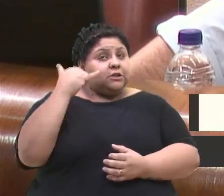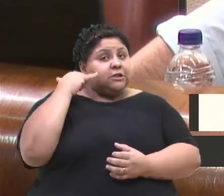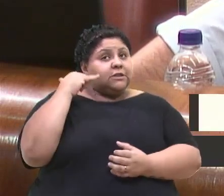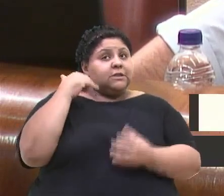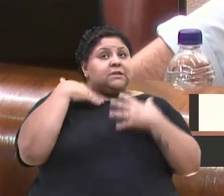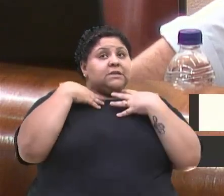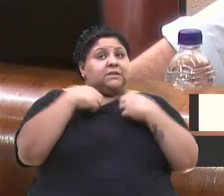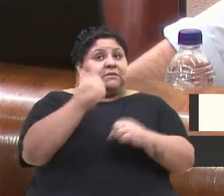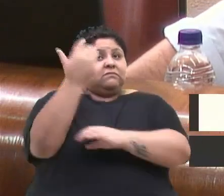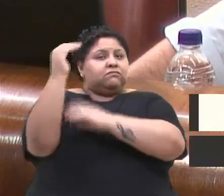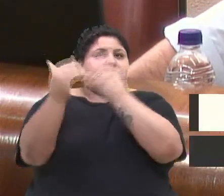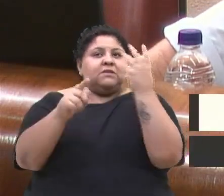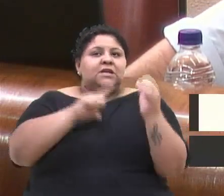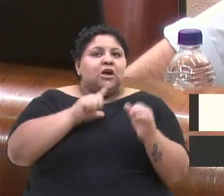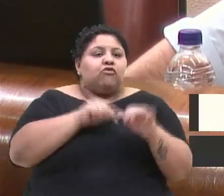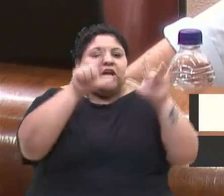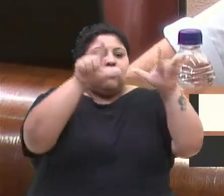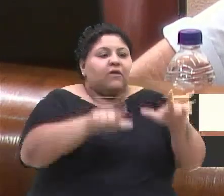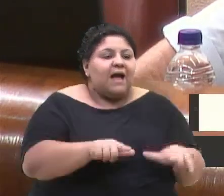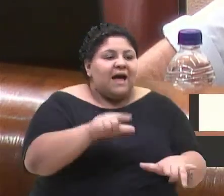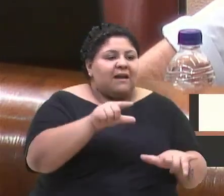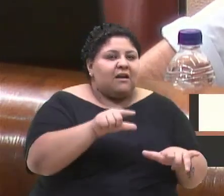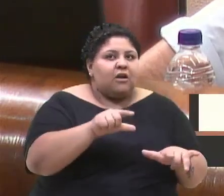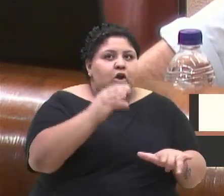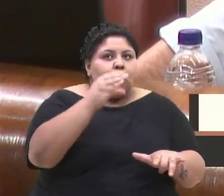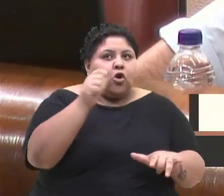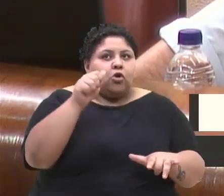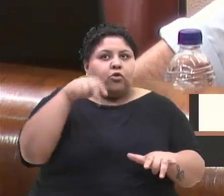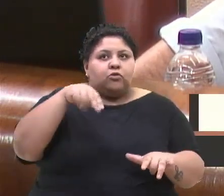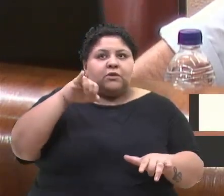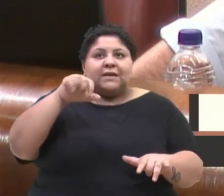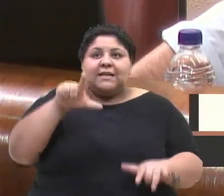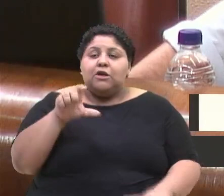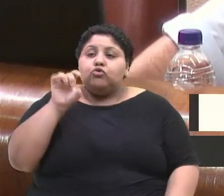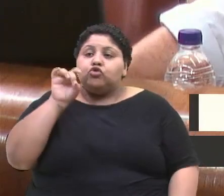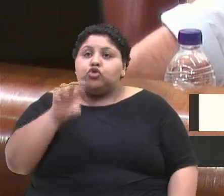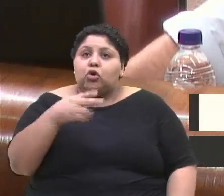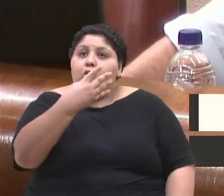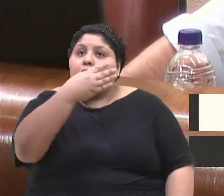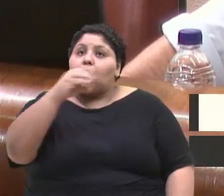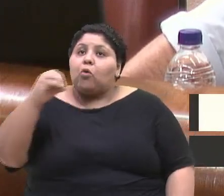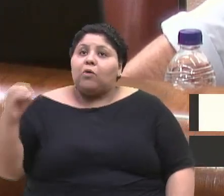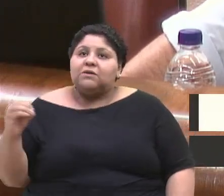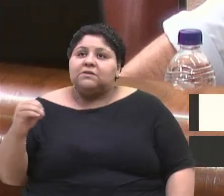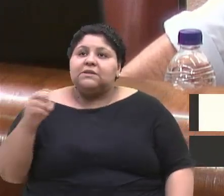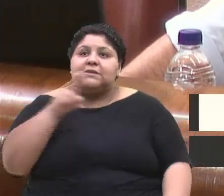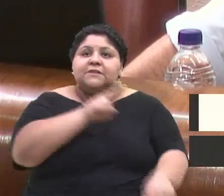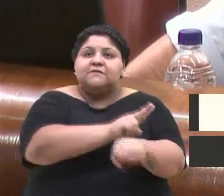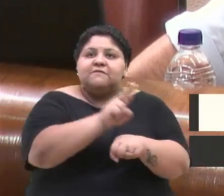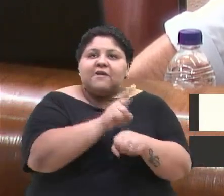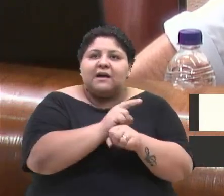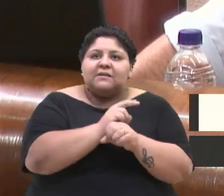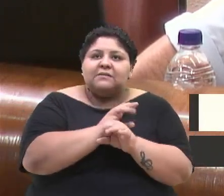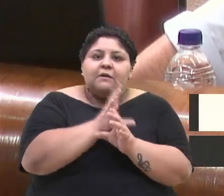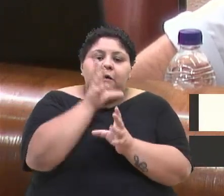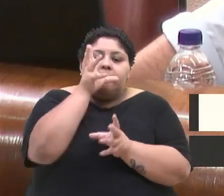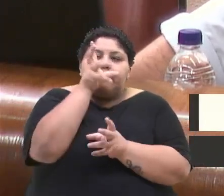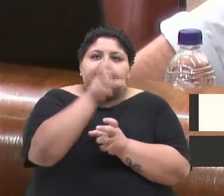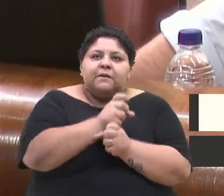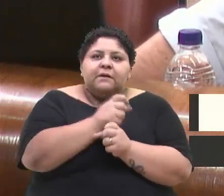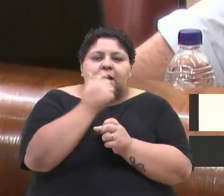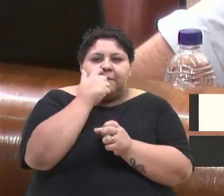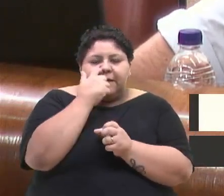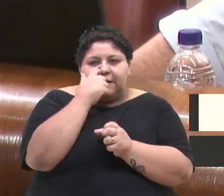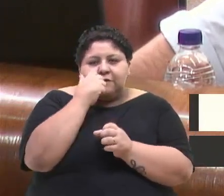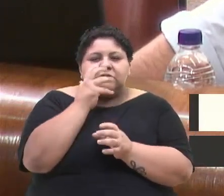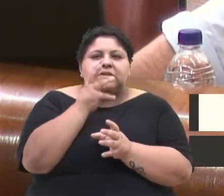hoje, não vai ter lugar no canil. O canil só tem 400 vagas para bichos lá. E o novo canil vai ter um